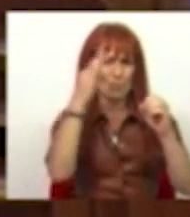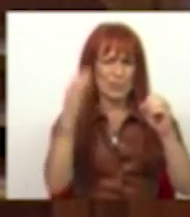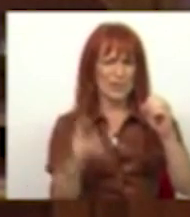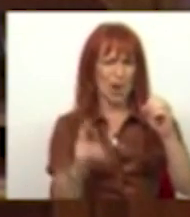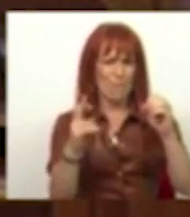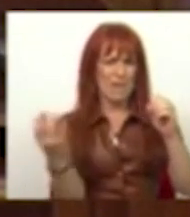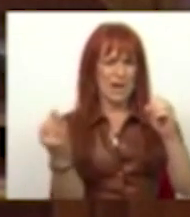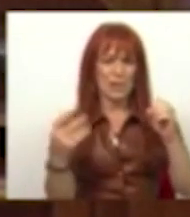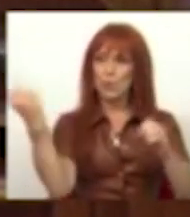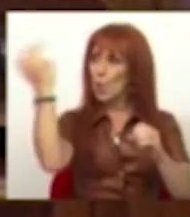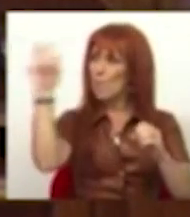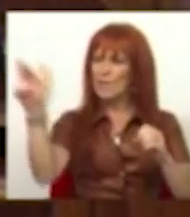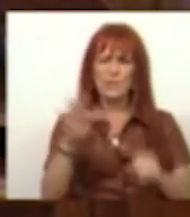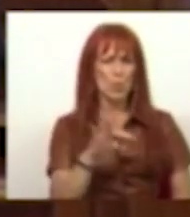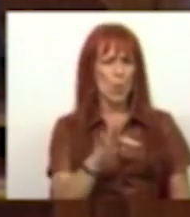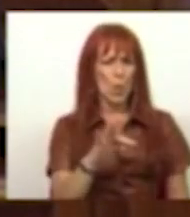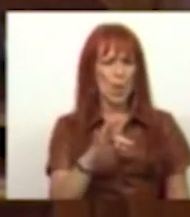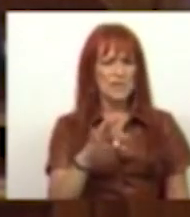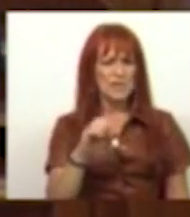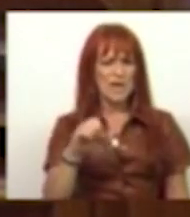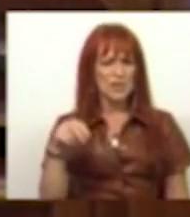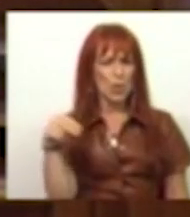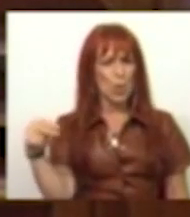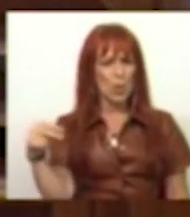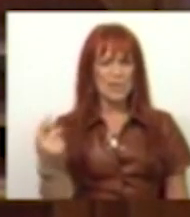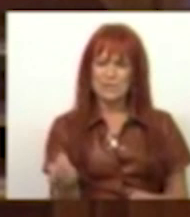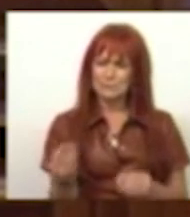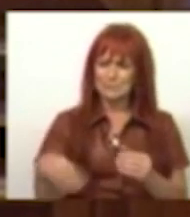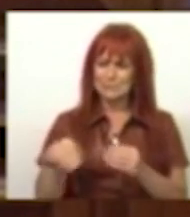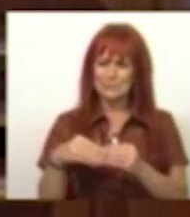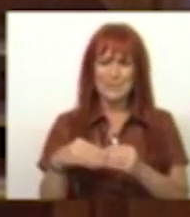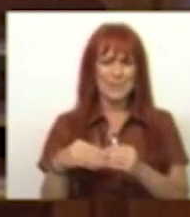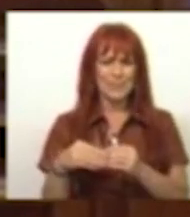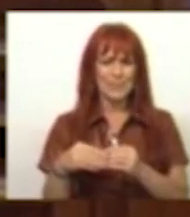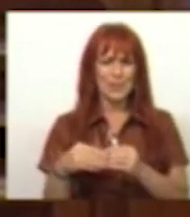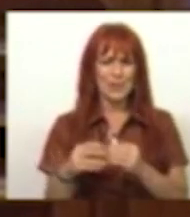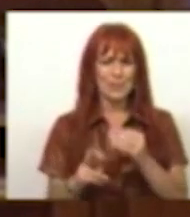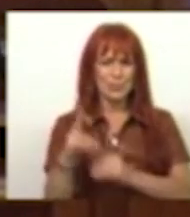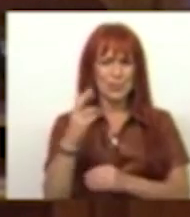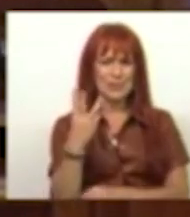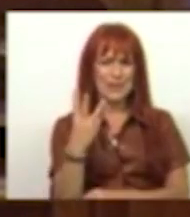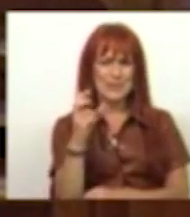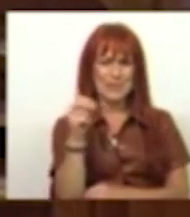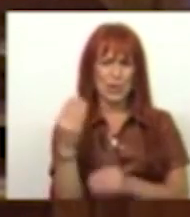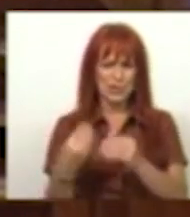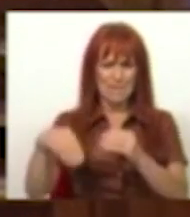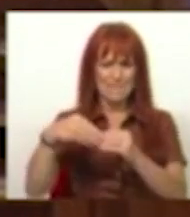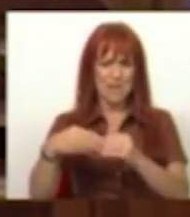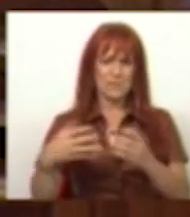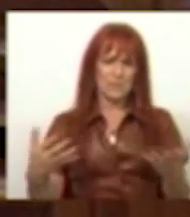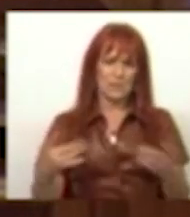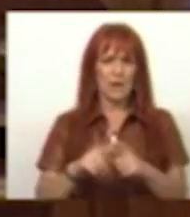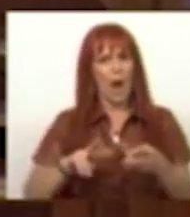0,8%. Uma reforma de 400 euros teria apenas um aumento de 3 euros. É